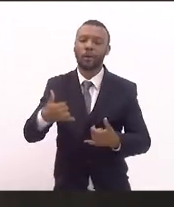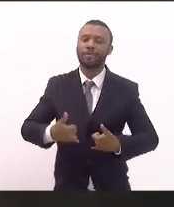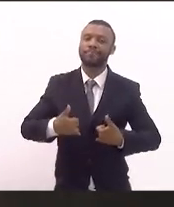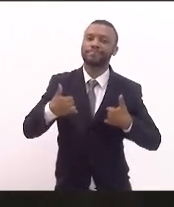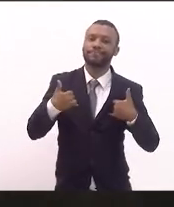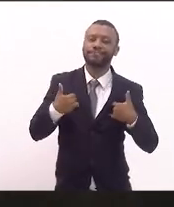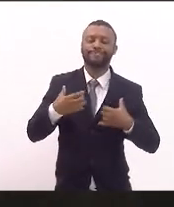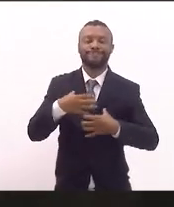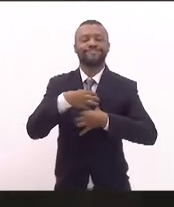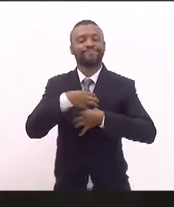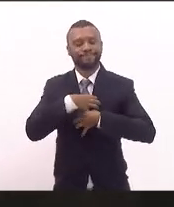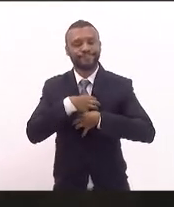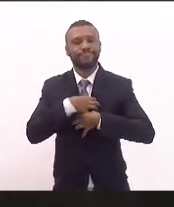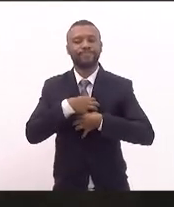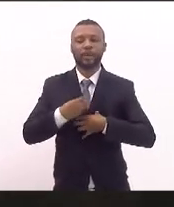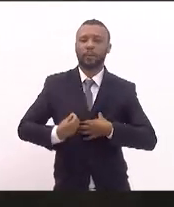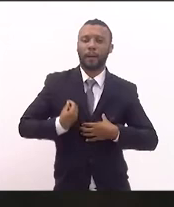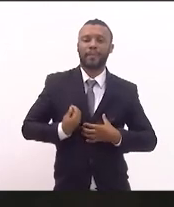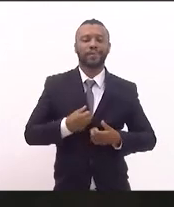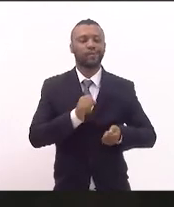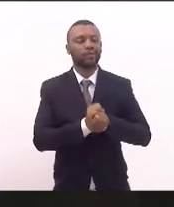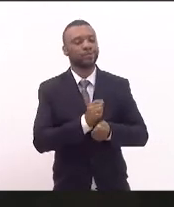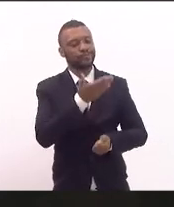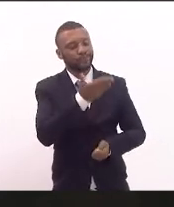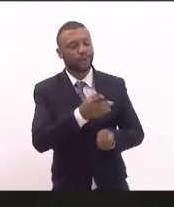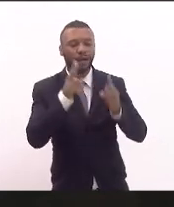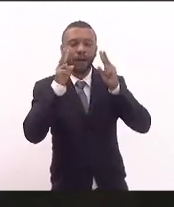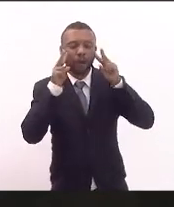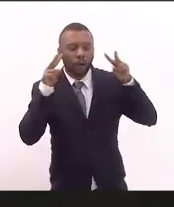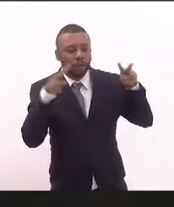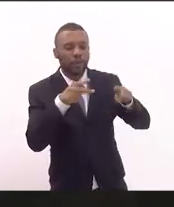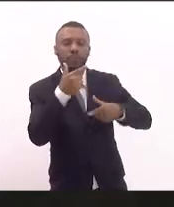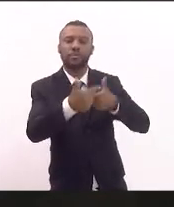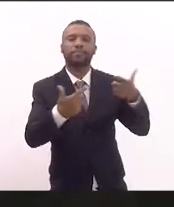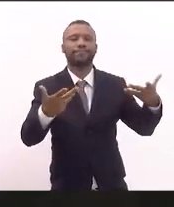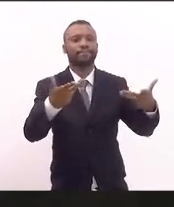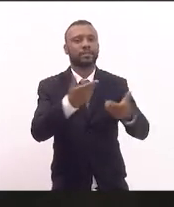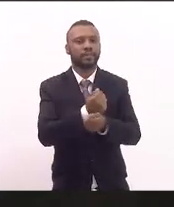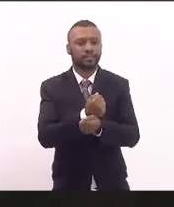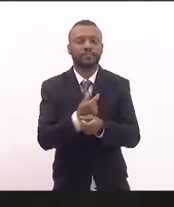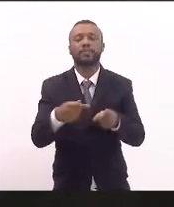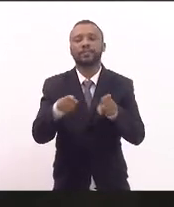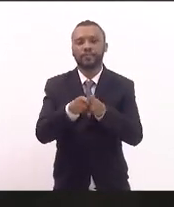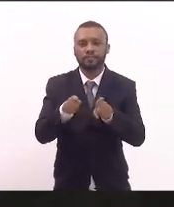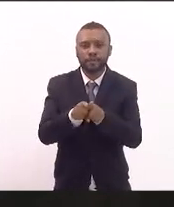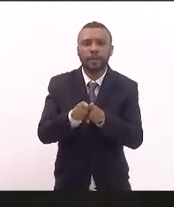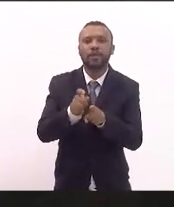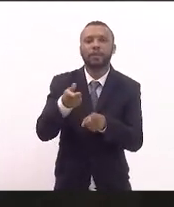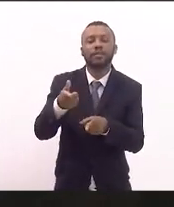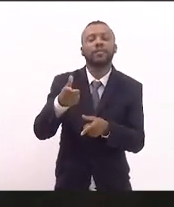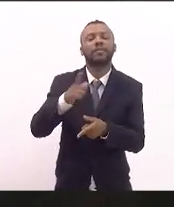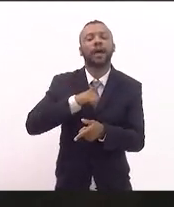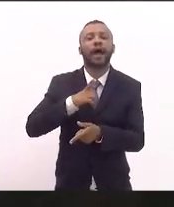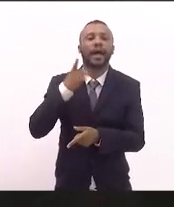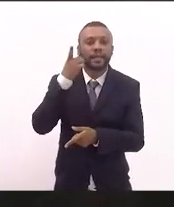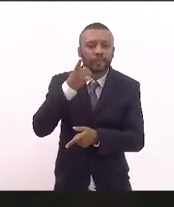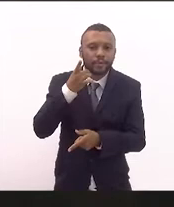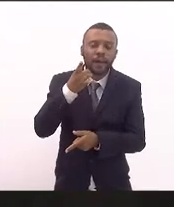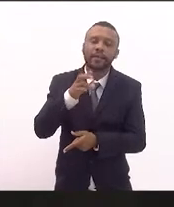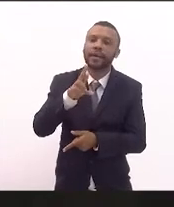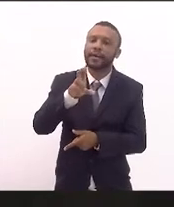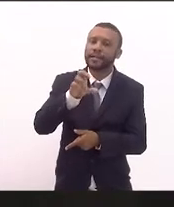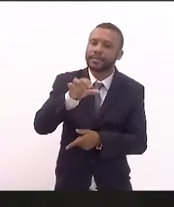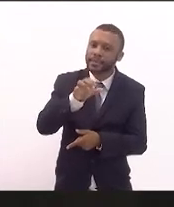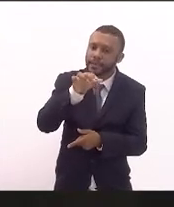senhora e poder reconhecer o belíssimo trabalho que a senhora faz. Falo aqui em nome também das deputadas enfermeira Rejane, da deputada